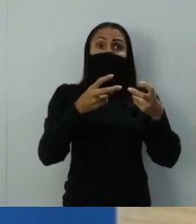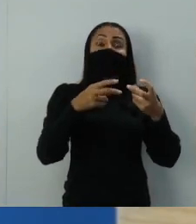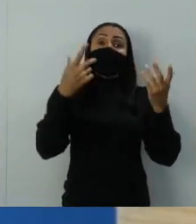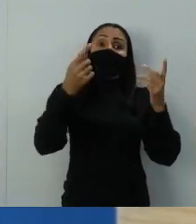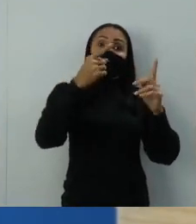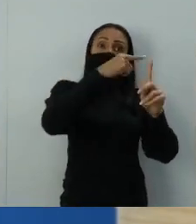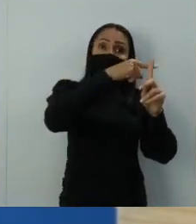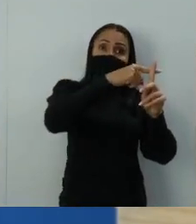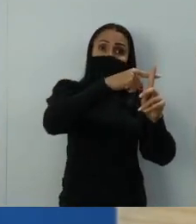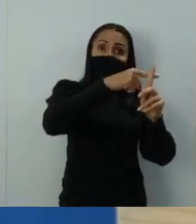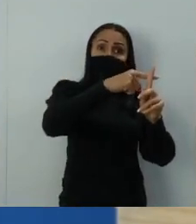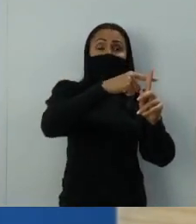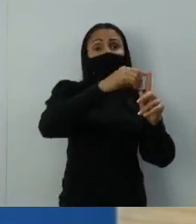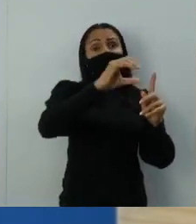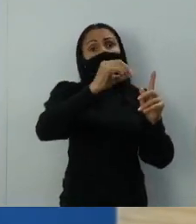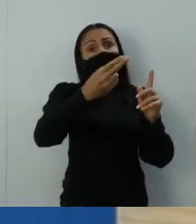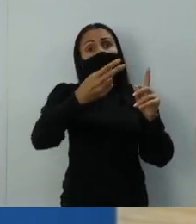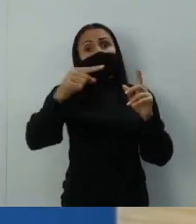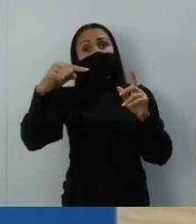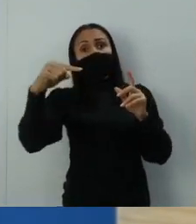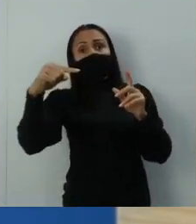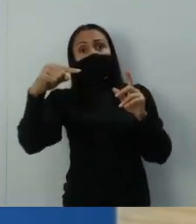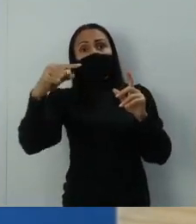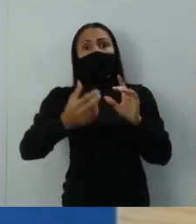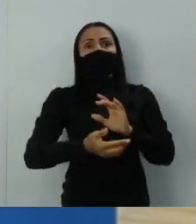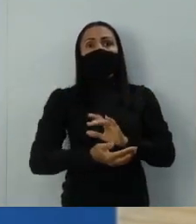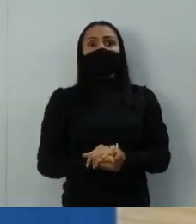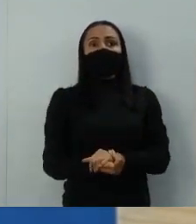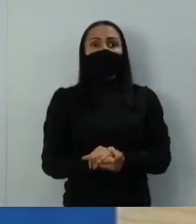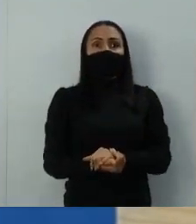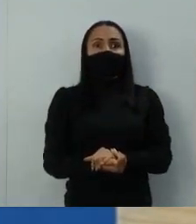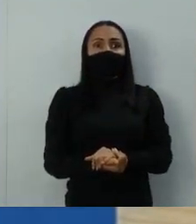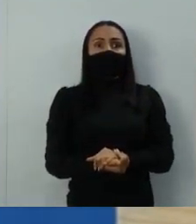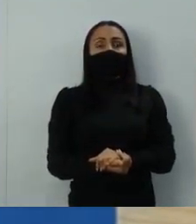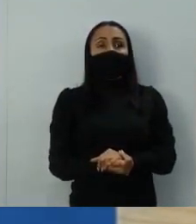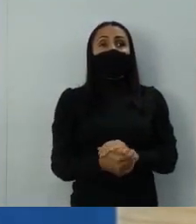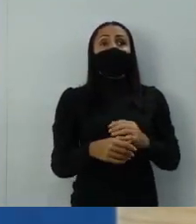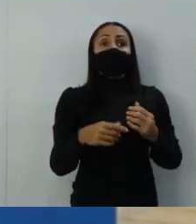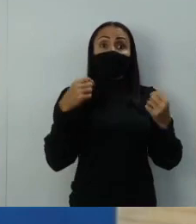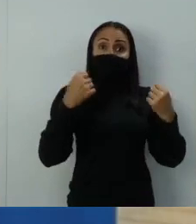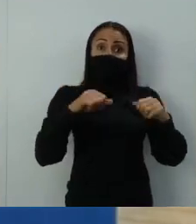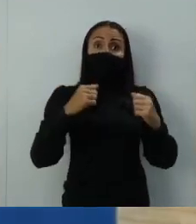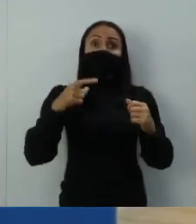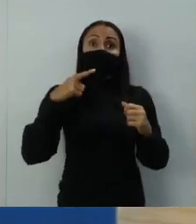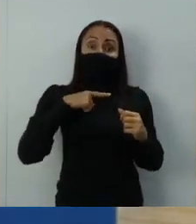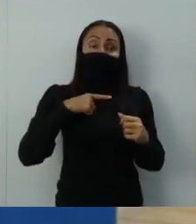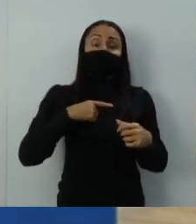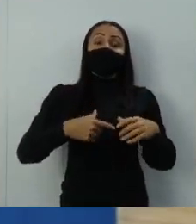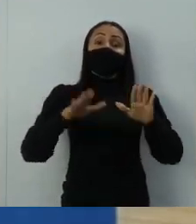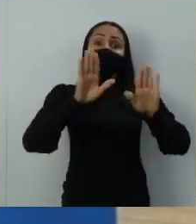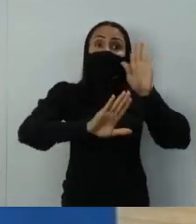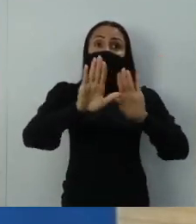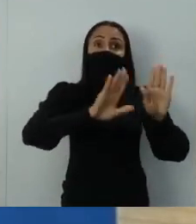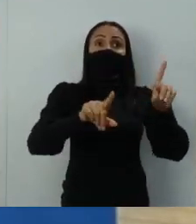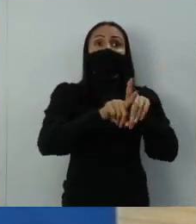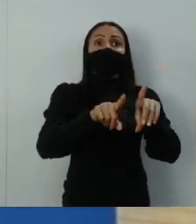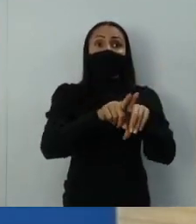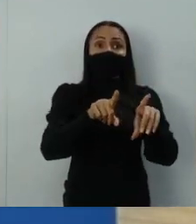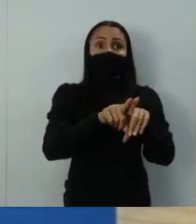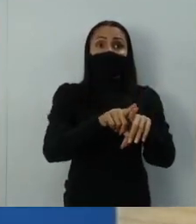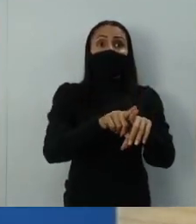ideologia positiva. E uma outra coisa que a gente precisa ter cuidado é principalmente em relação à questão